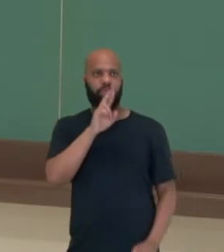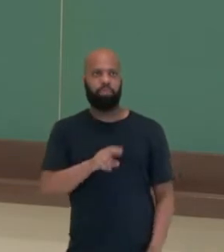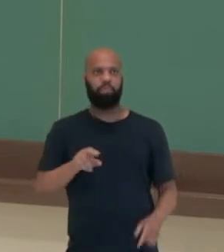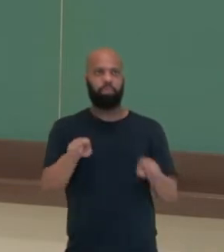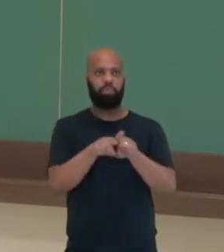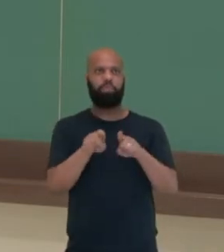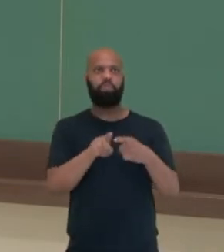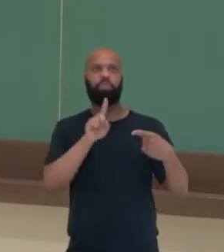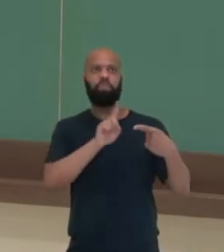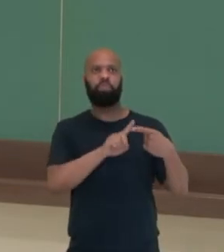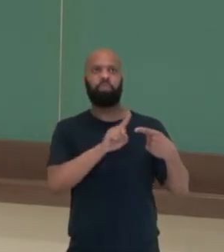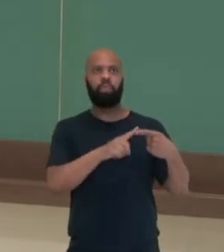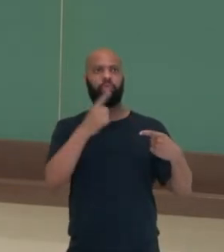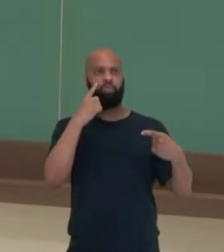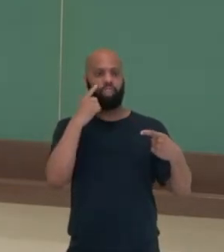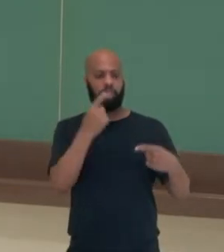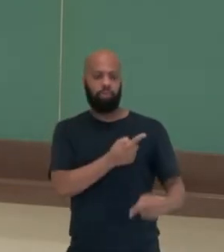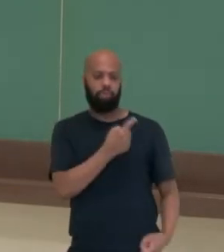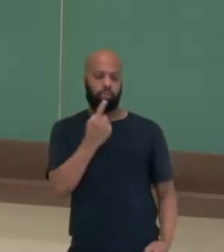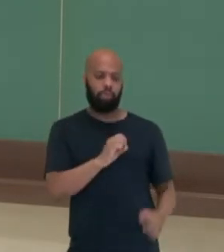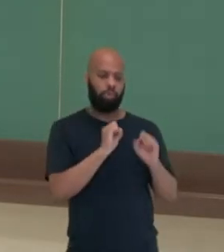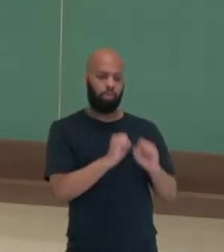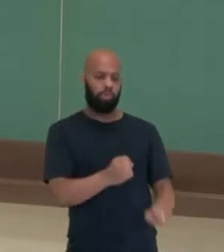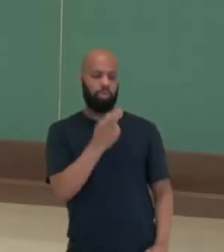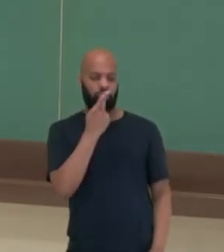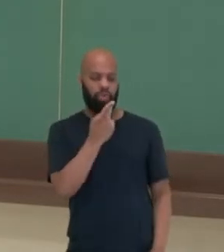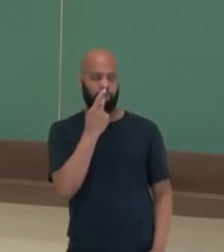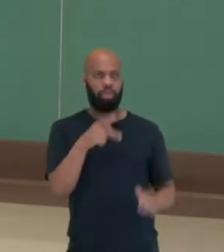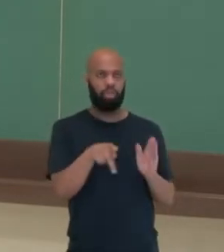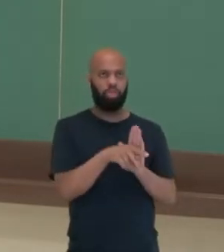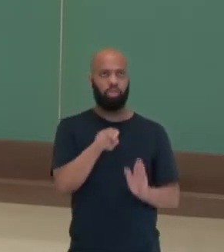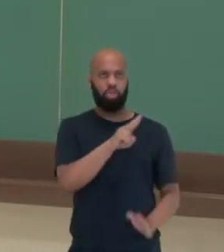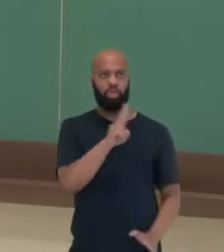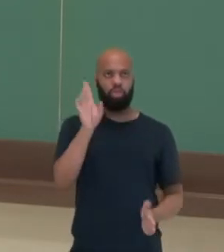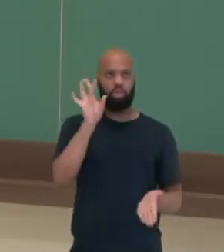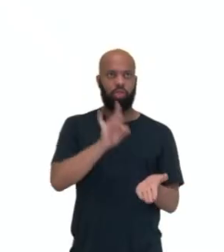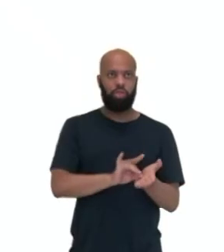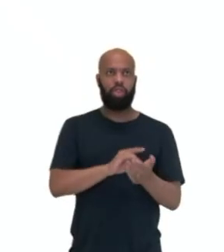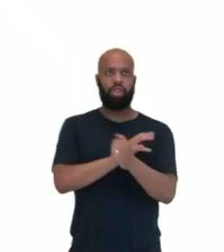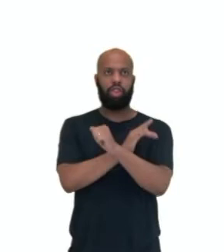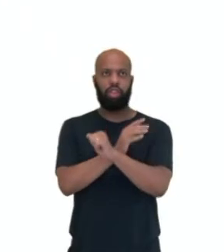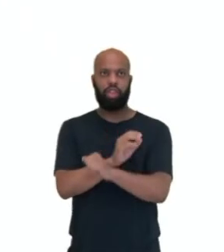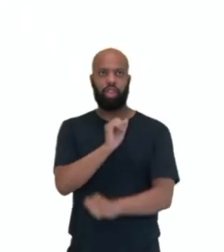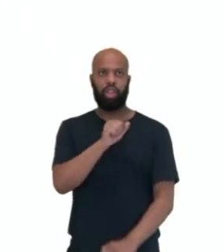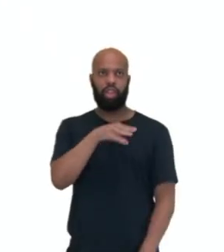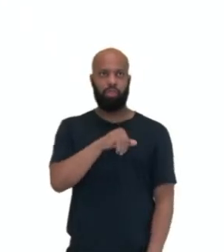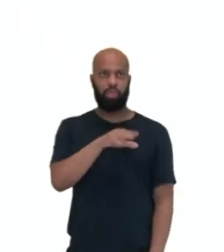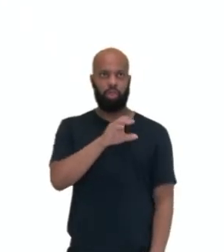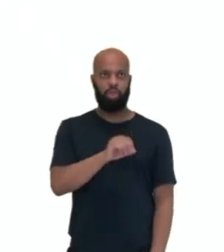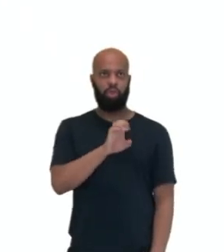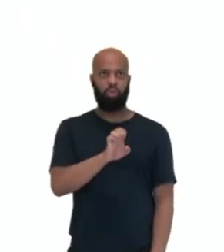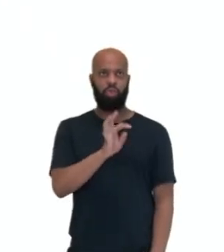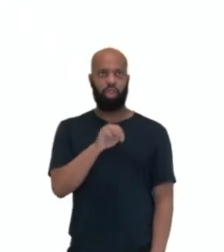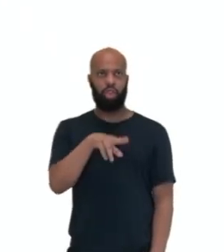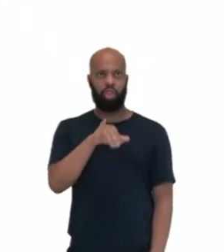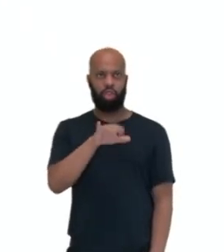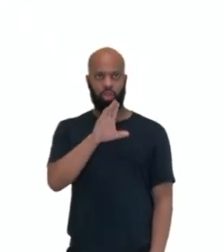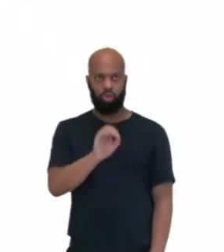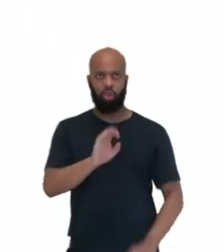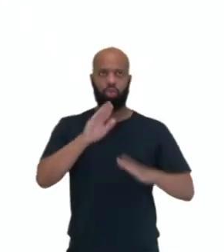faça? A glicina pode ser denominada pela nomenclatura oficial de ácido aminoetanoico. Por